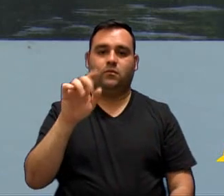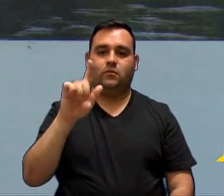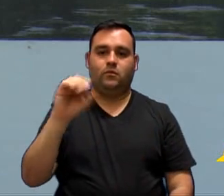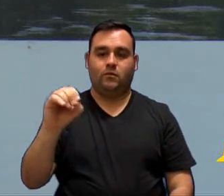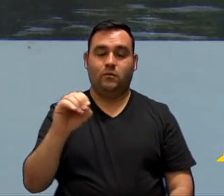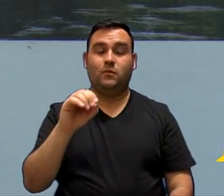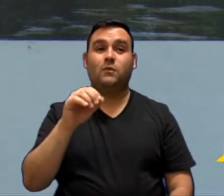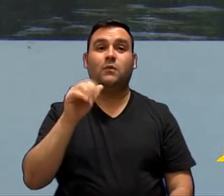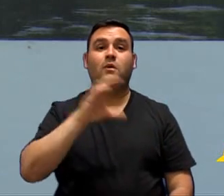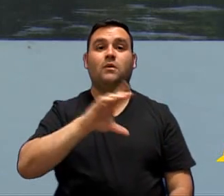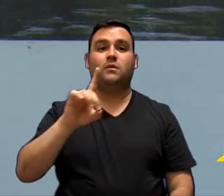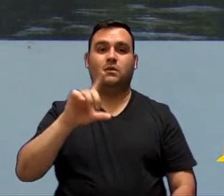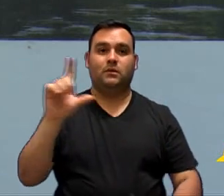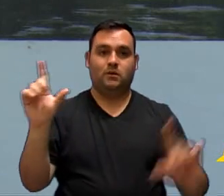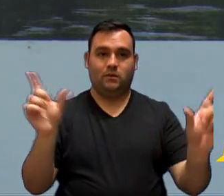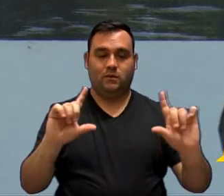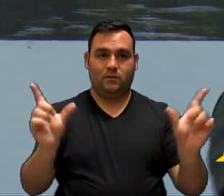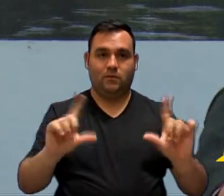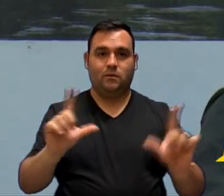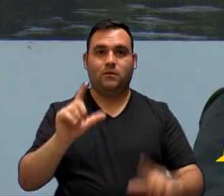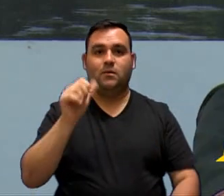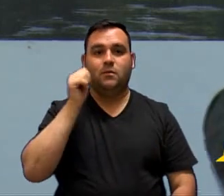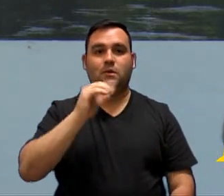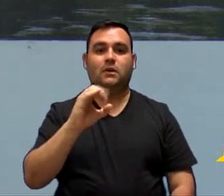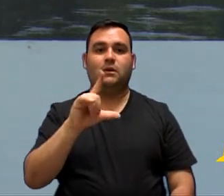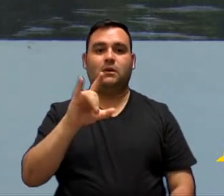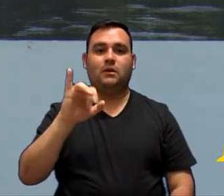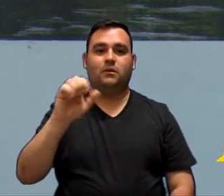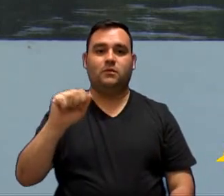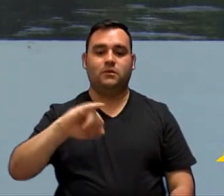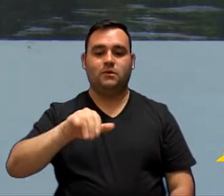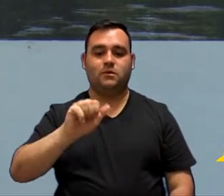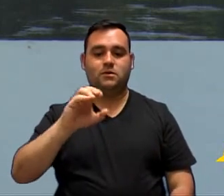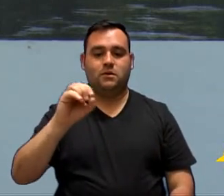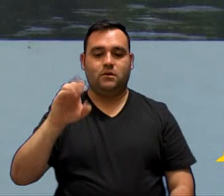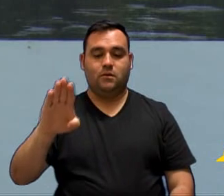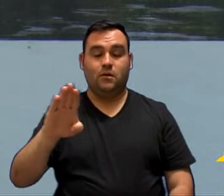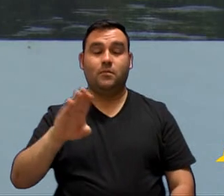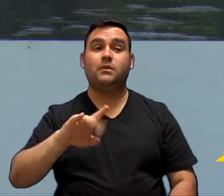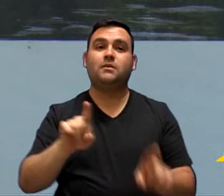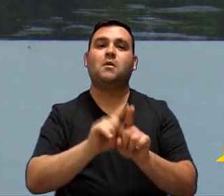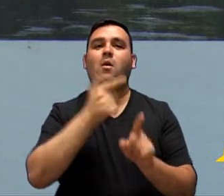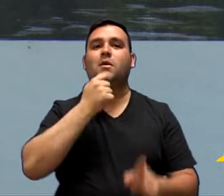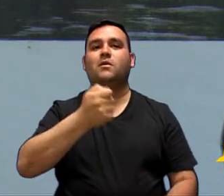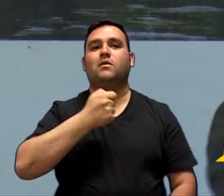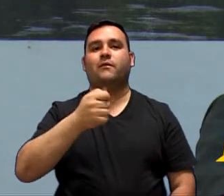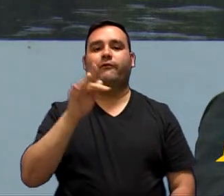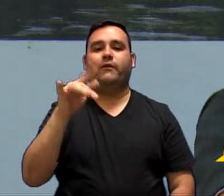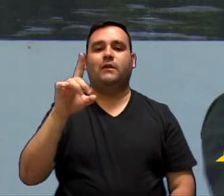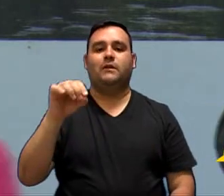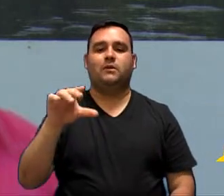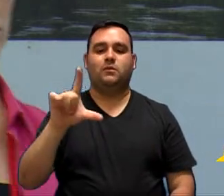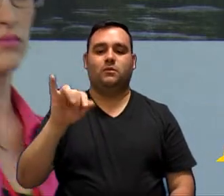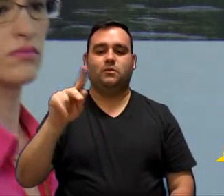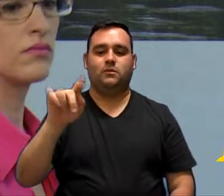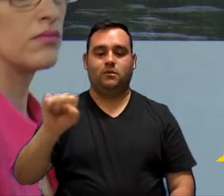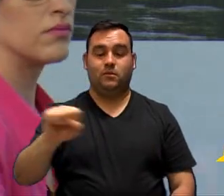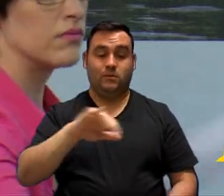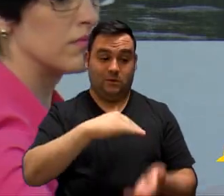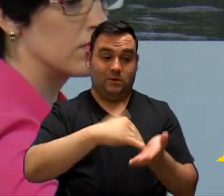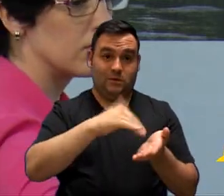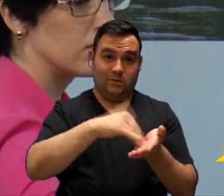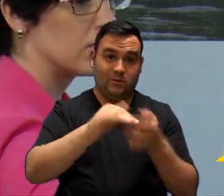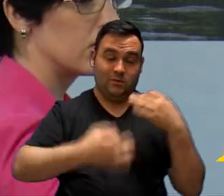a coordenadora de TV da Câmara de Sorocaba, senhora Cláudia Jacobi, do jornalista da Gazeta de Sorocaba, Fernando Lopes, da